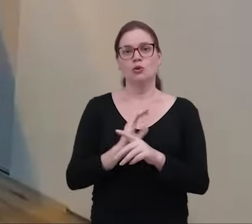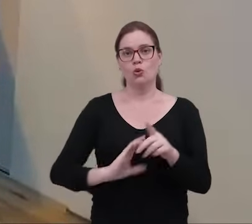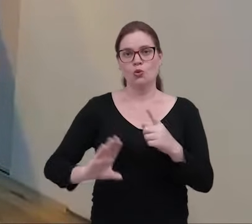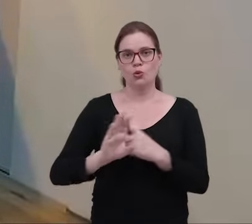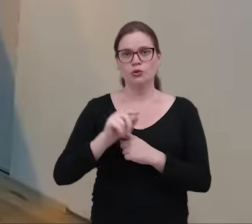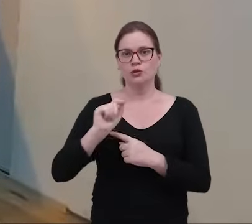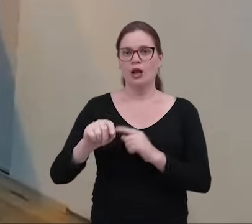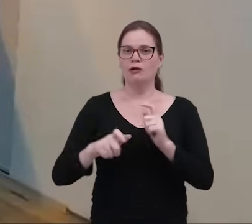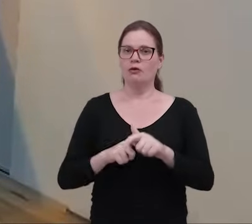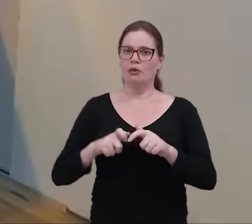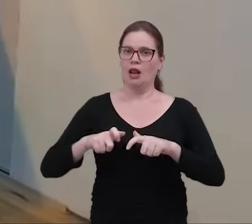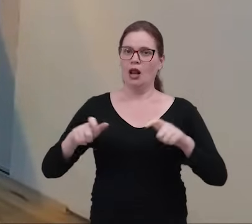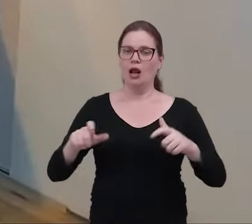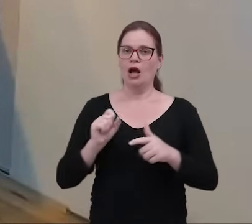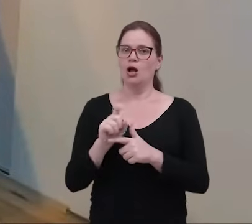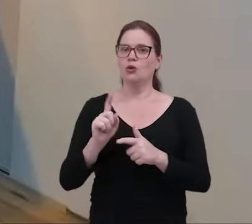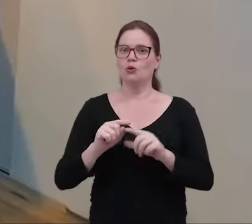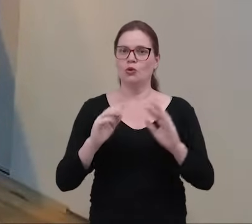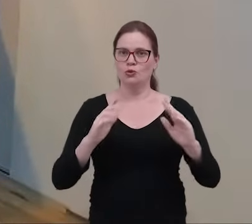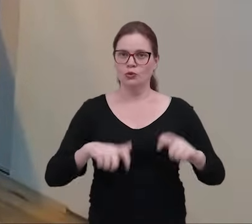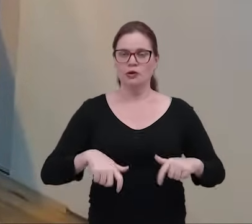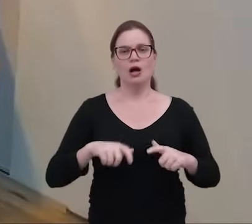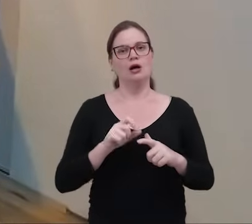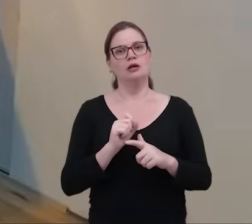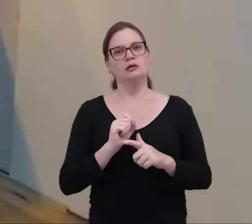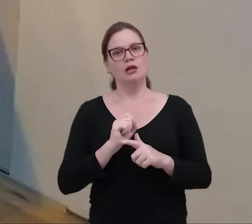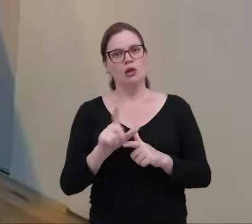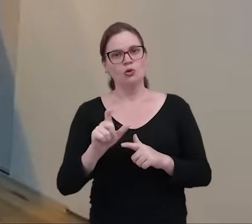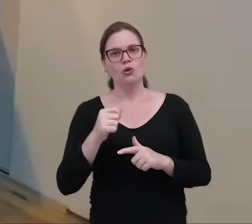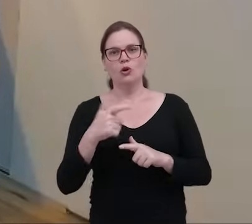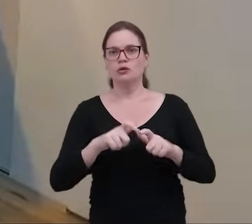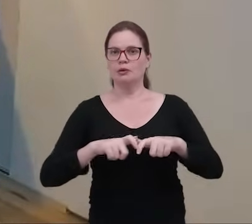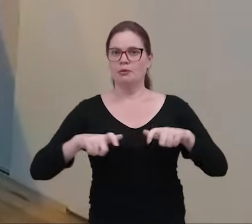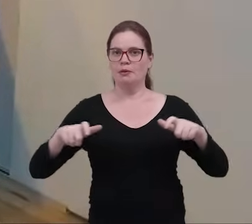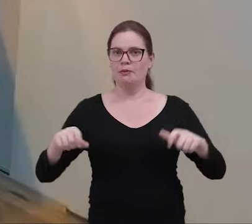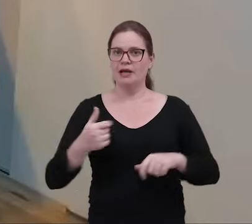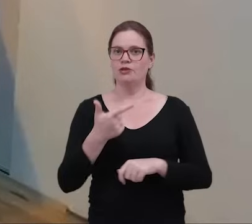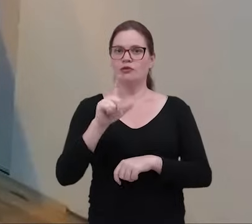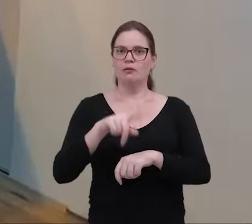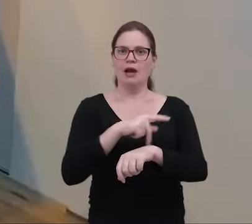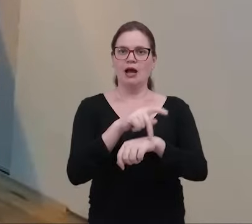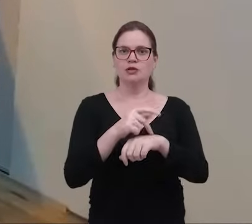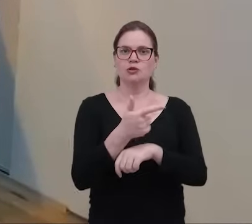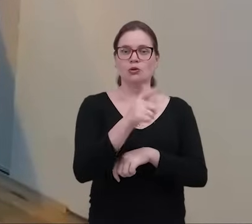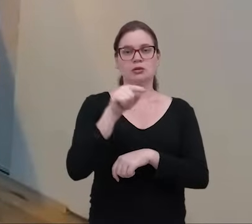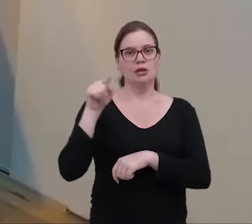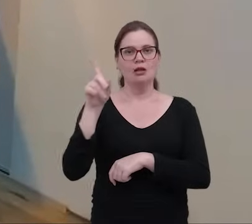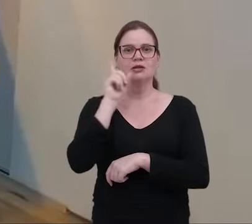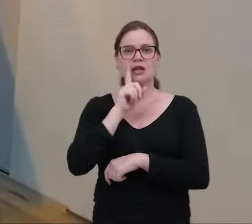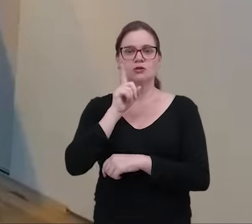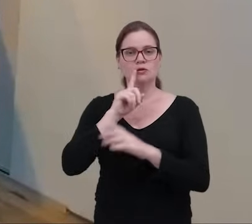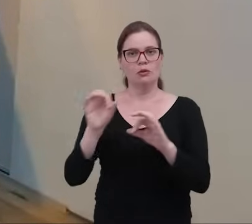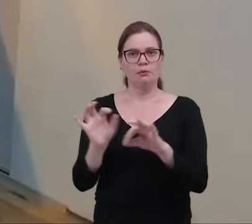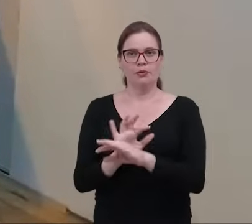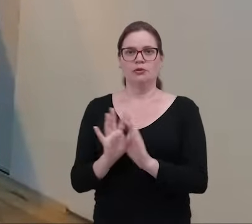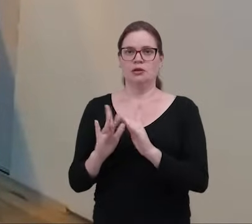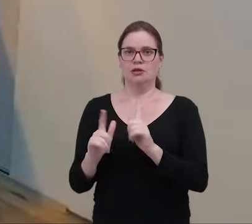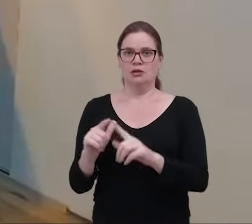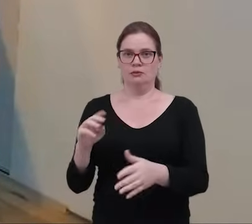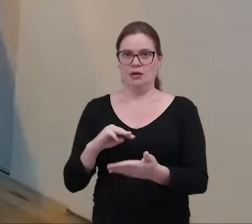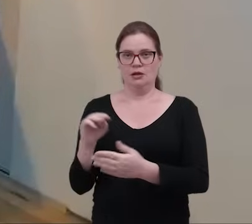salão, e foi aumentando e tal. E ele saiu de lá, foi para outro país, e a obra ficou estabelecida nos Estados